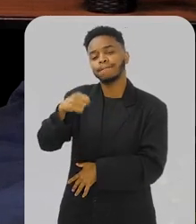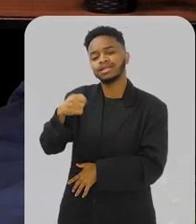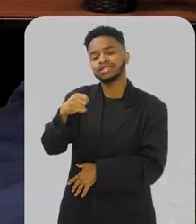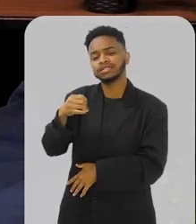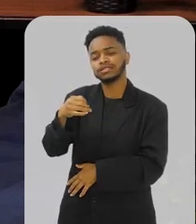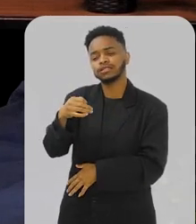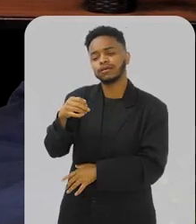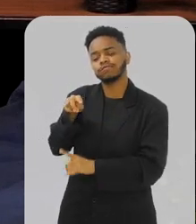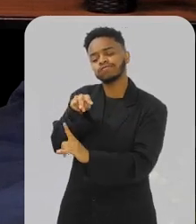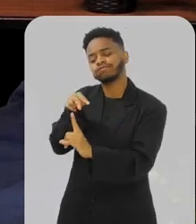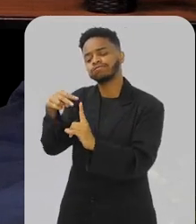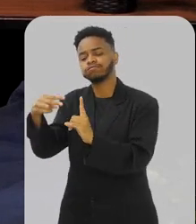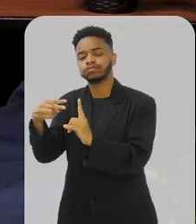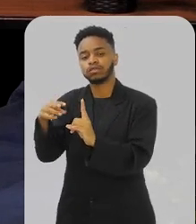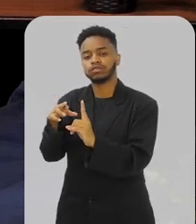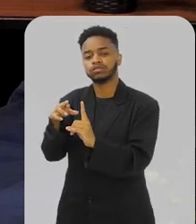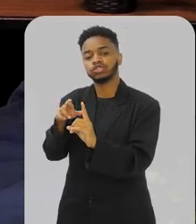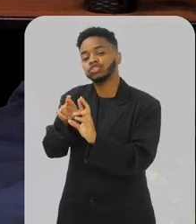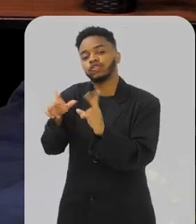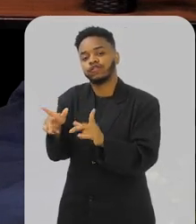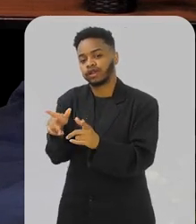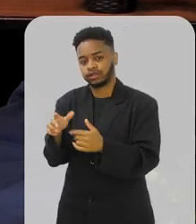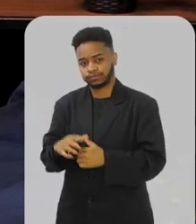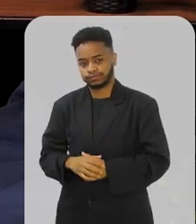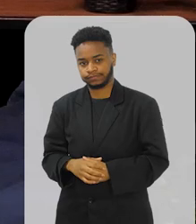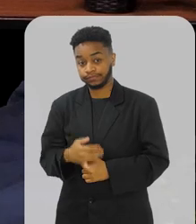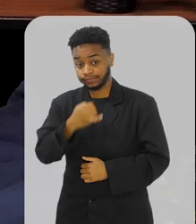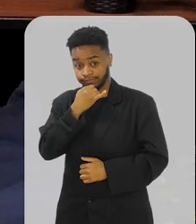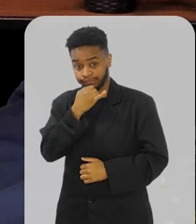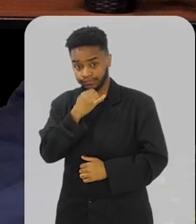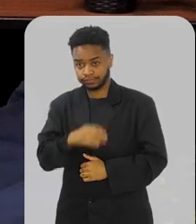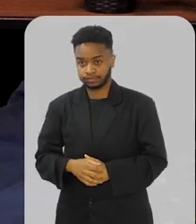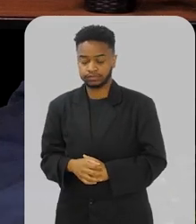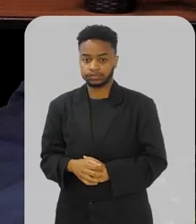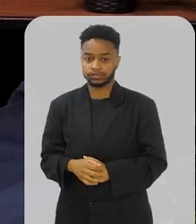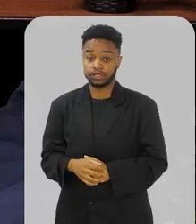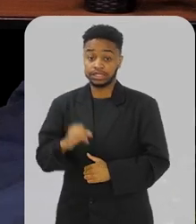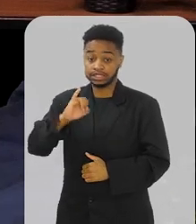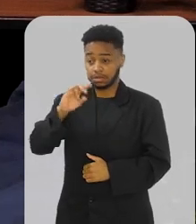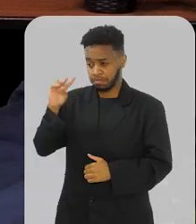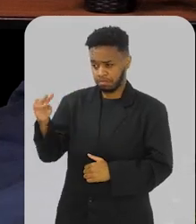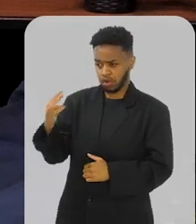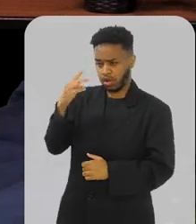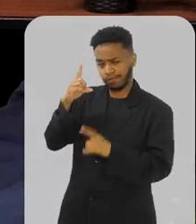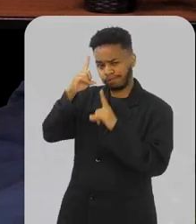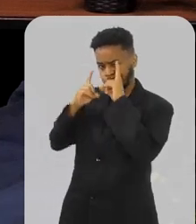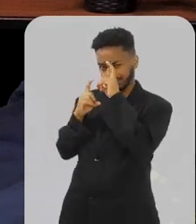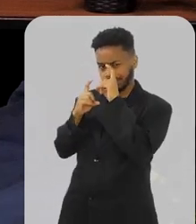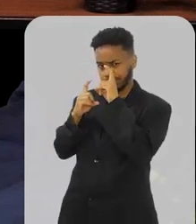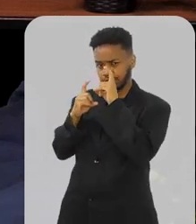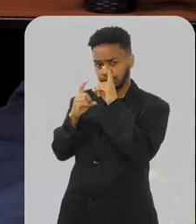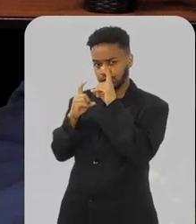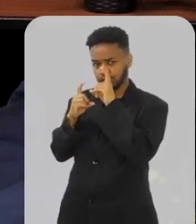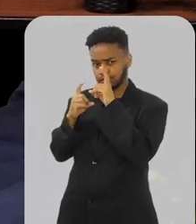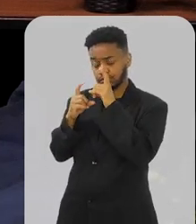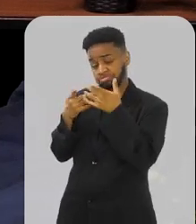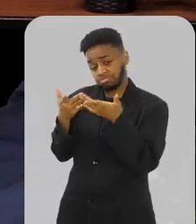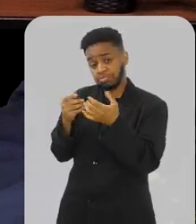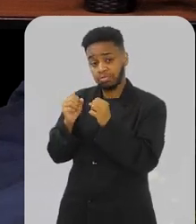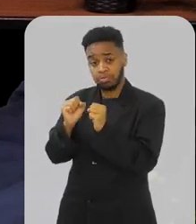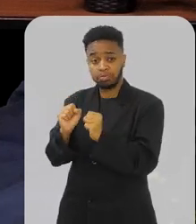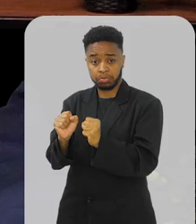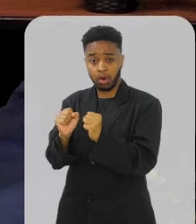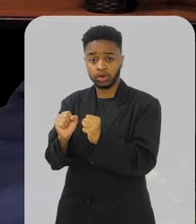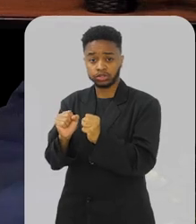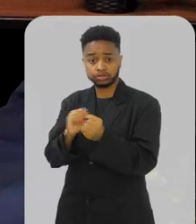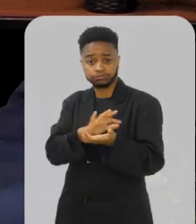com outro prisma, que é assim. Você me olhar de cara feia, você pode até